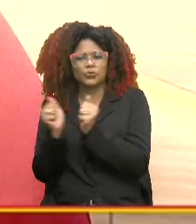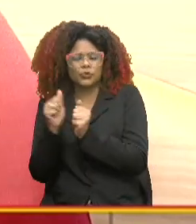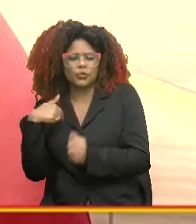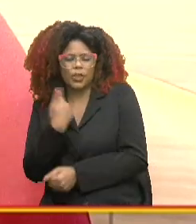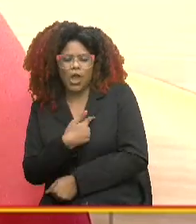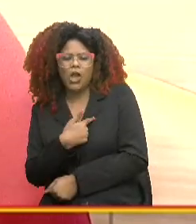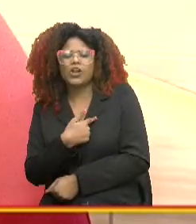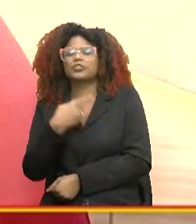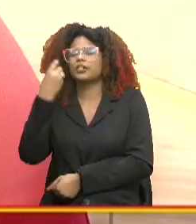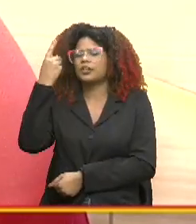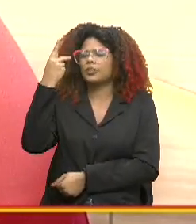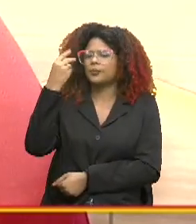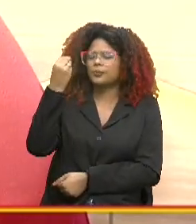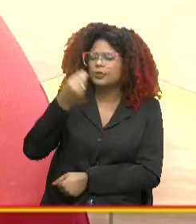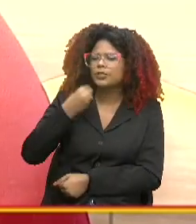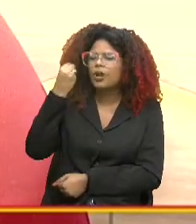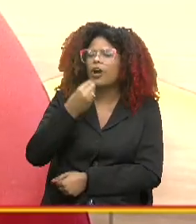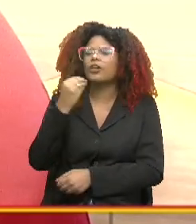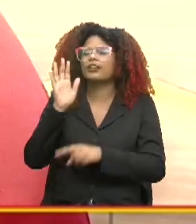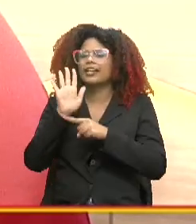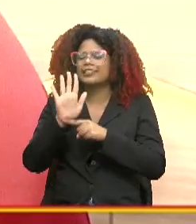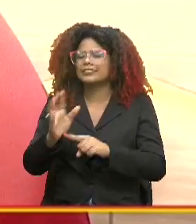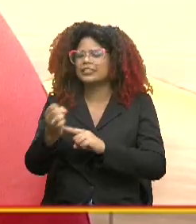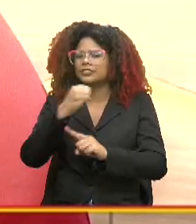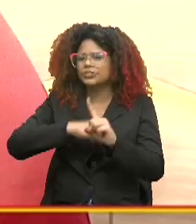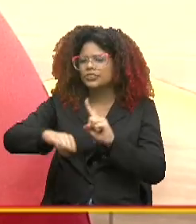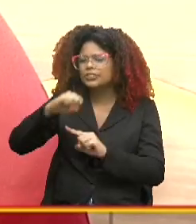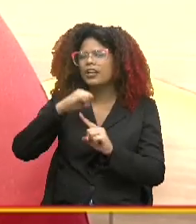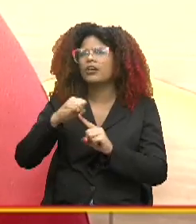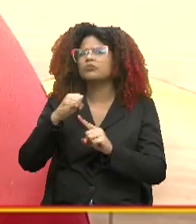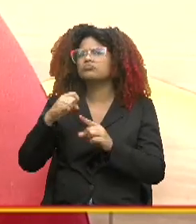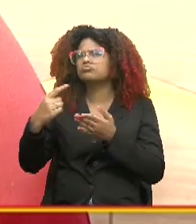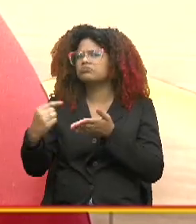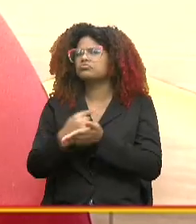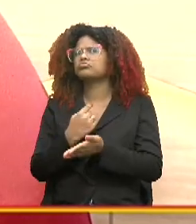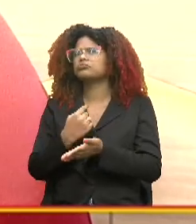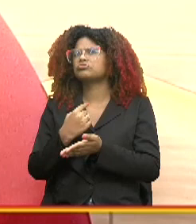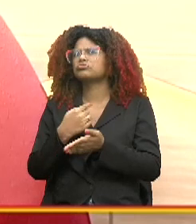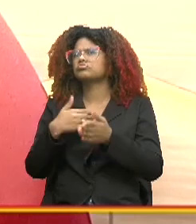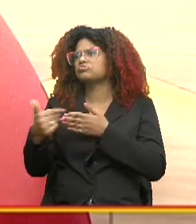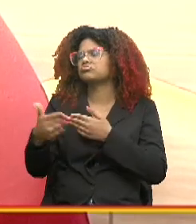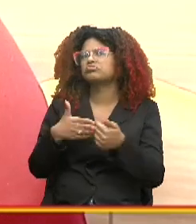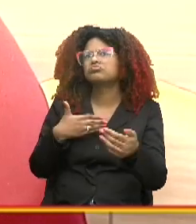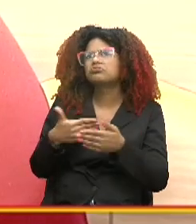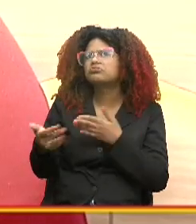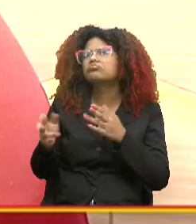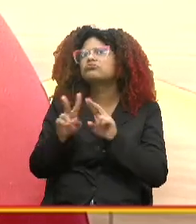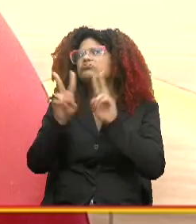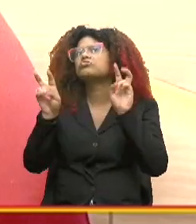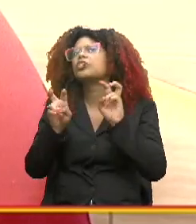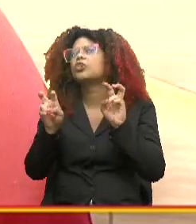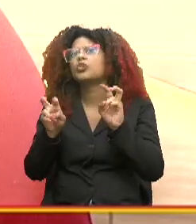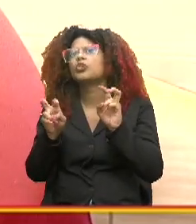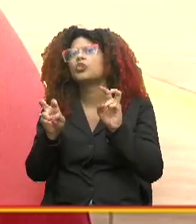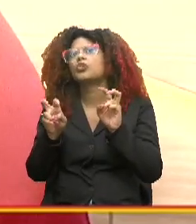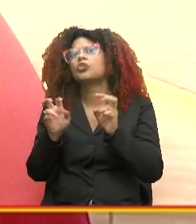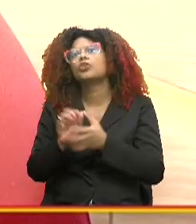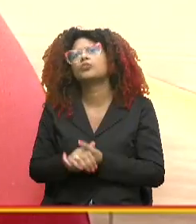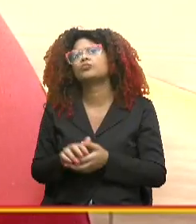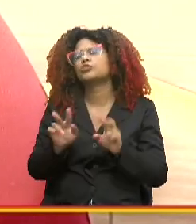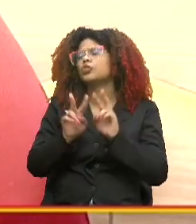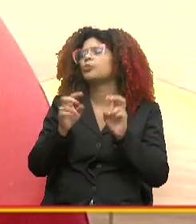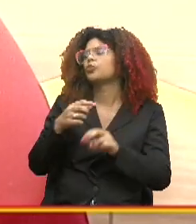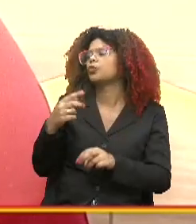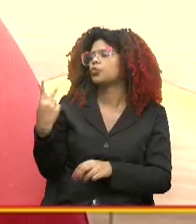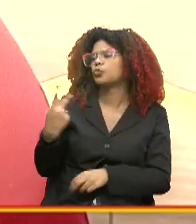de psicóloga de assistente social que tenha leva qualquer questão ou quer ser anão